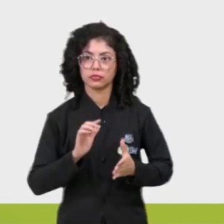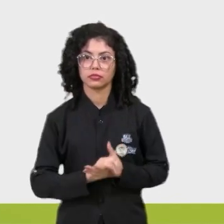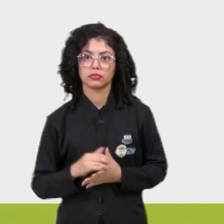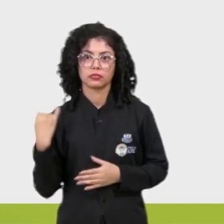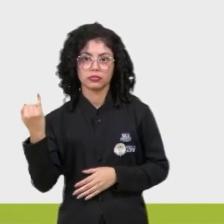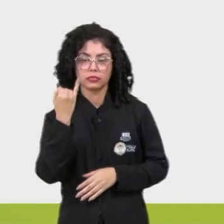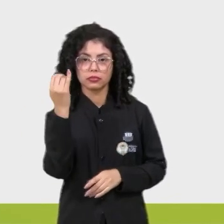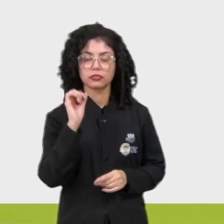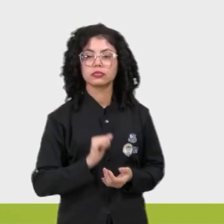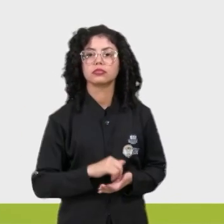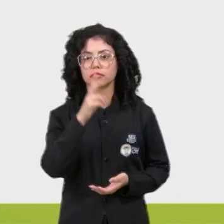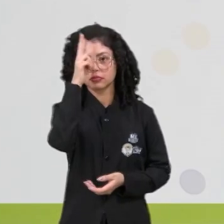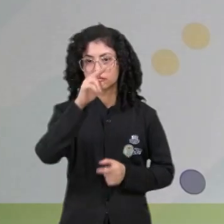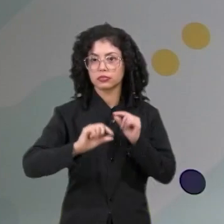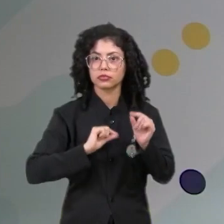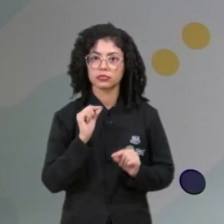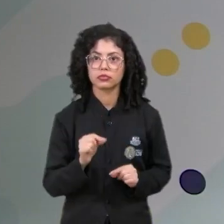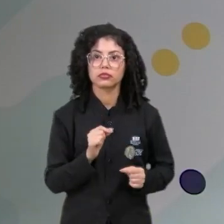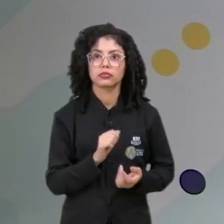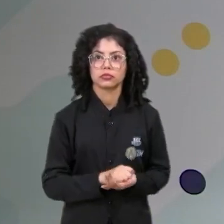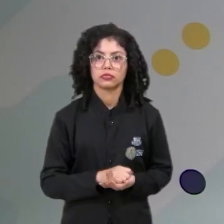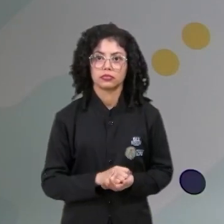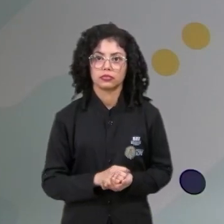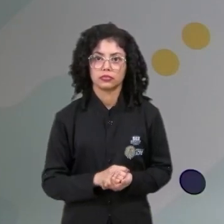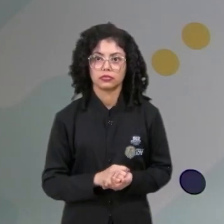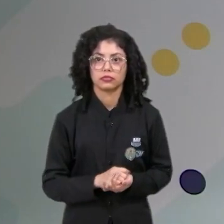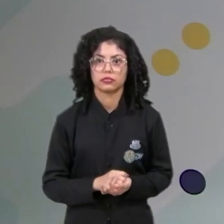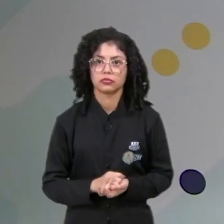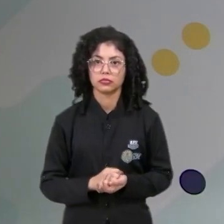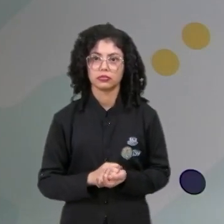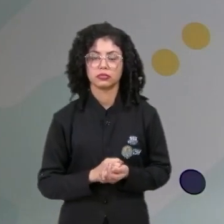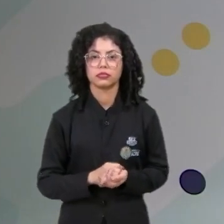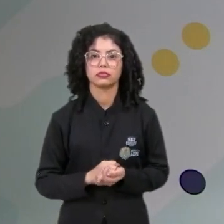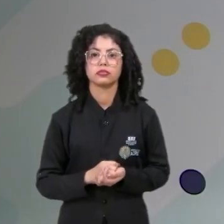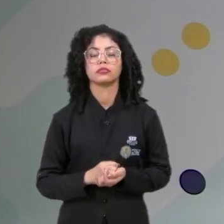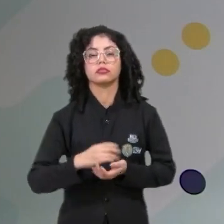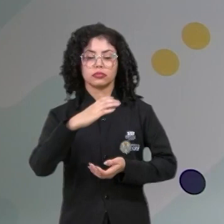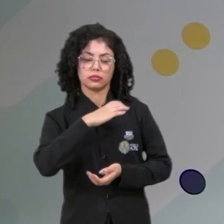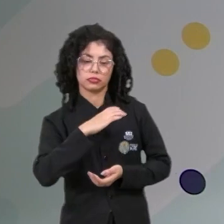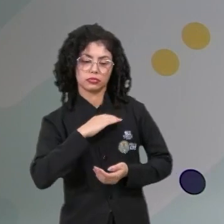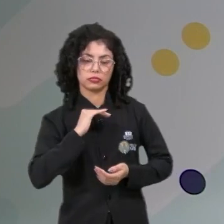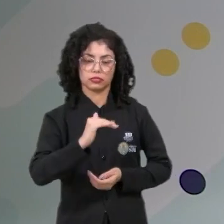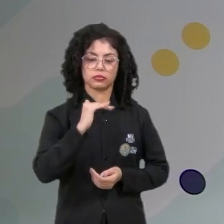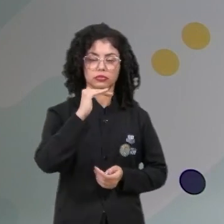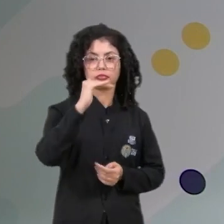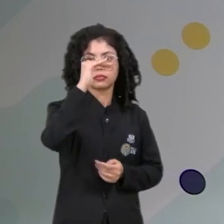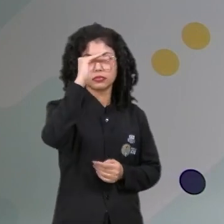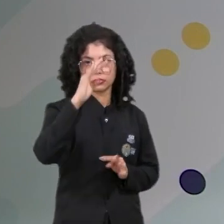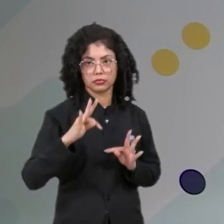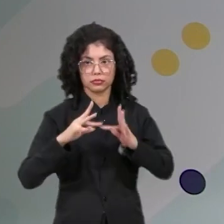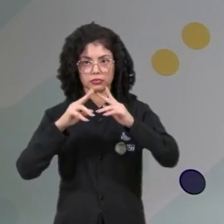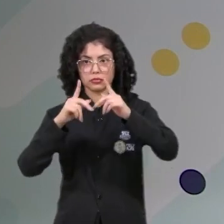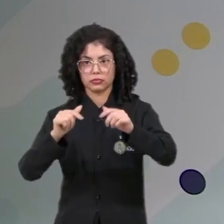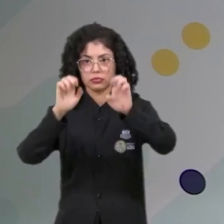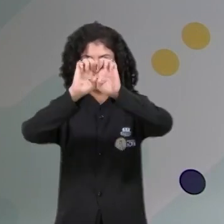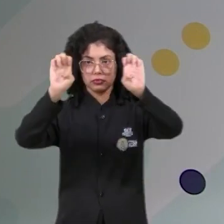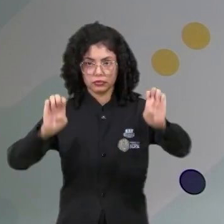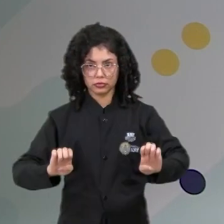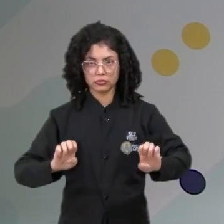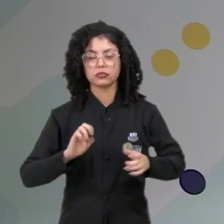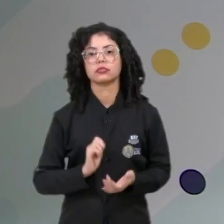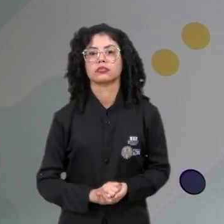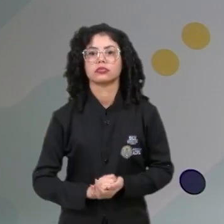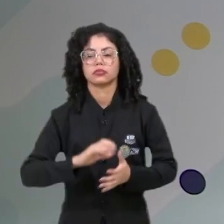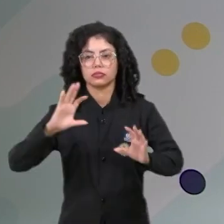é importante salientar que a hierarquia urbana, ela tem toda essa hierarquia